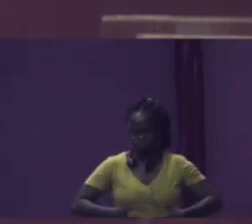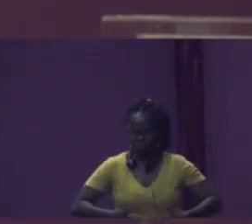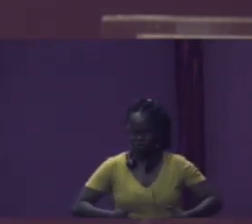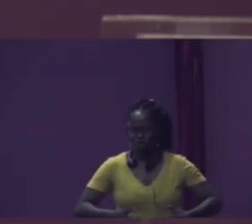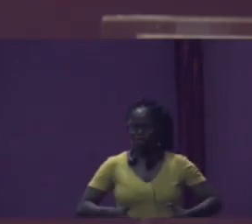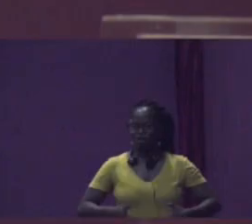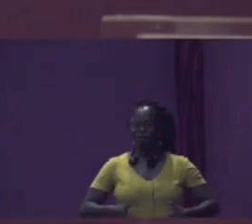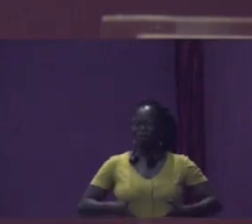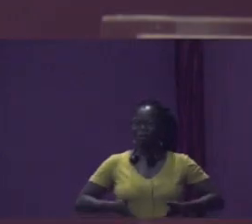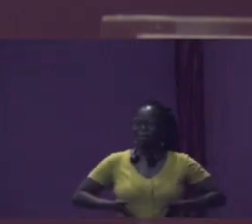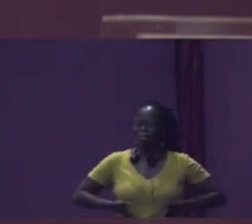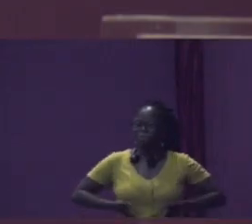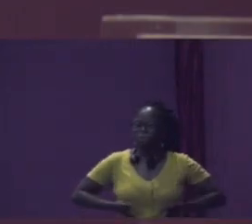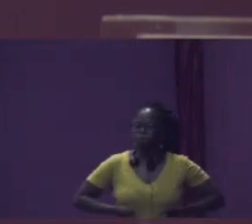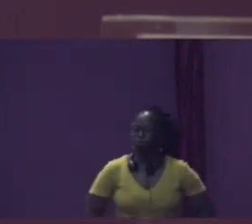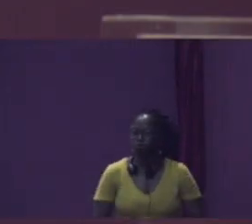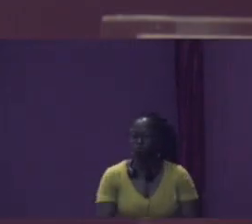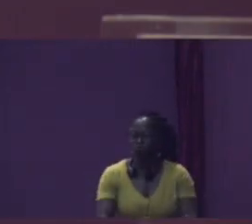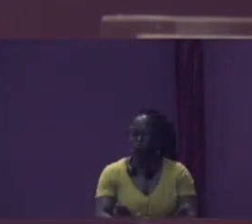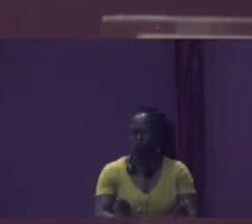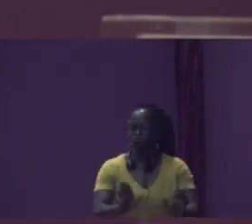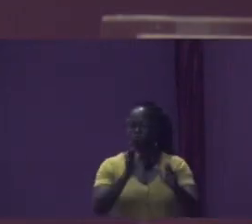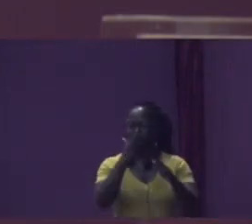intensificar o parto, to augment labor,